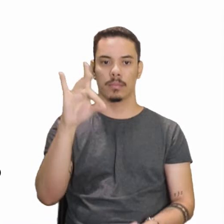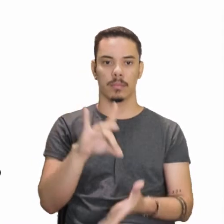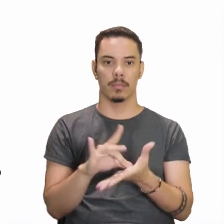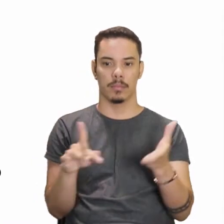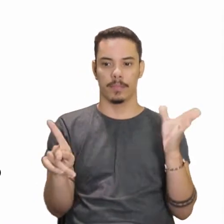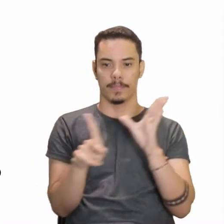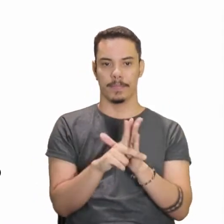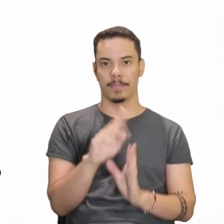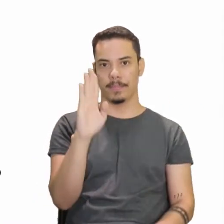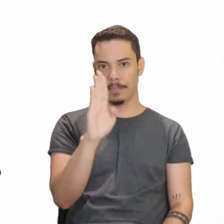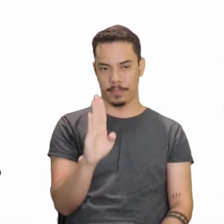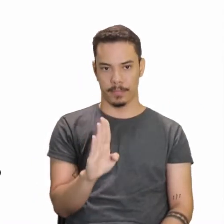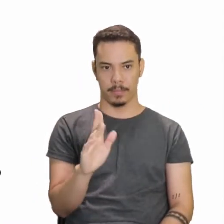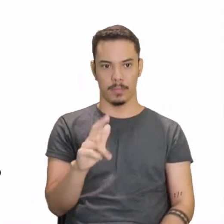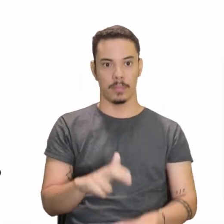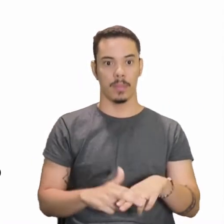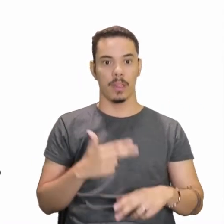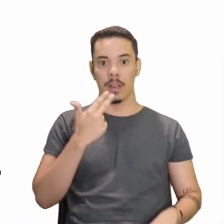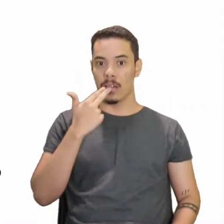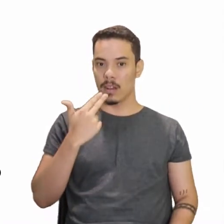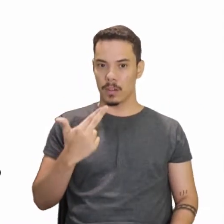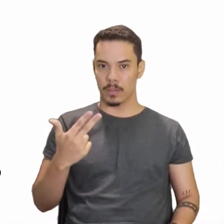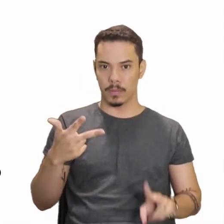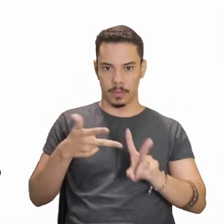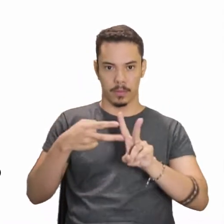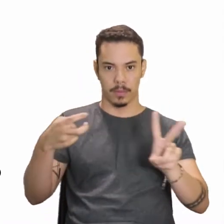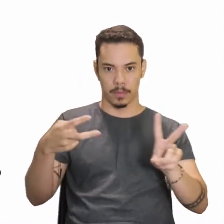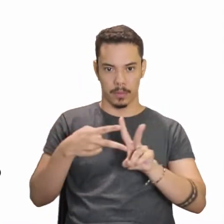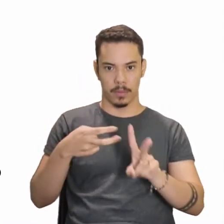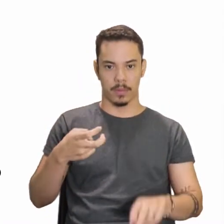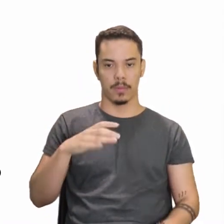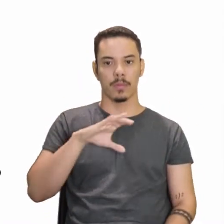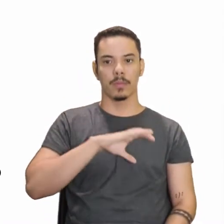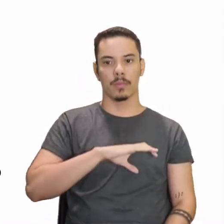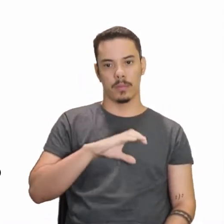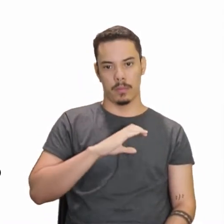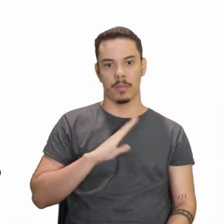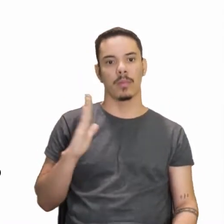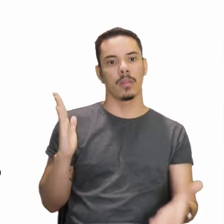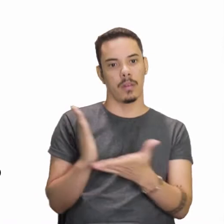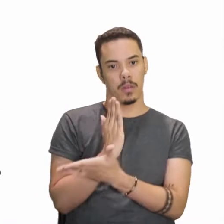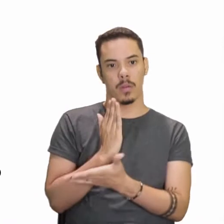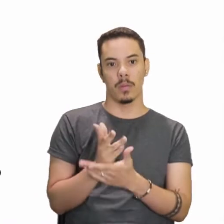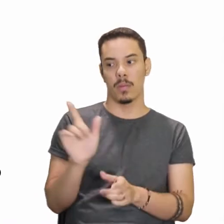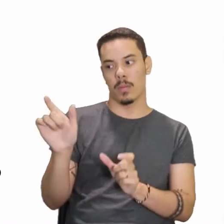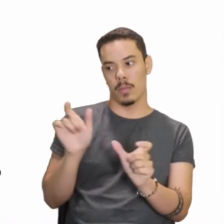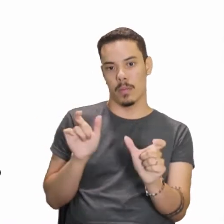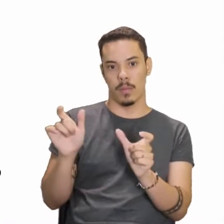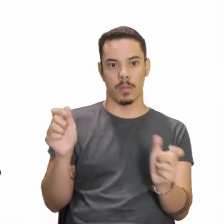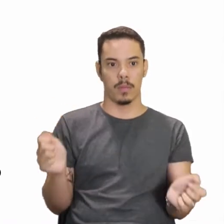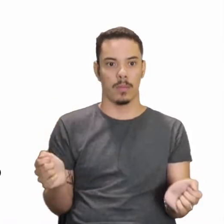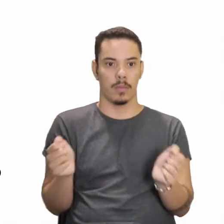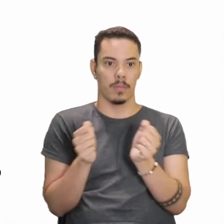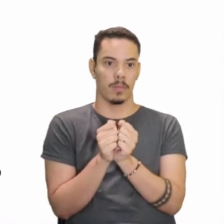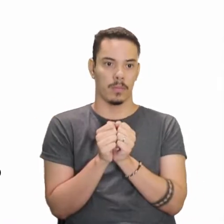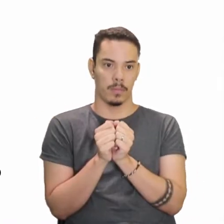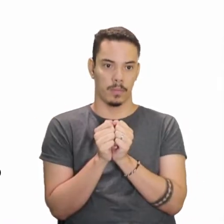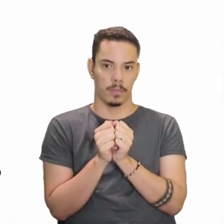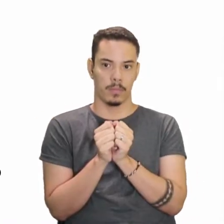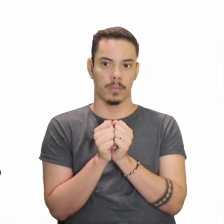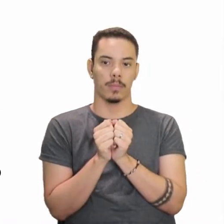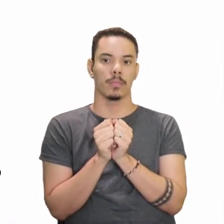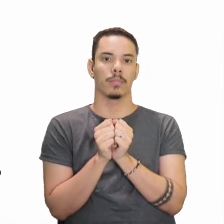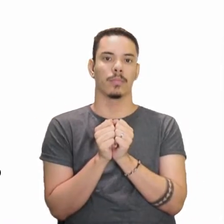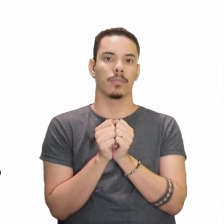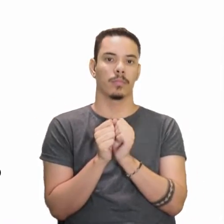Brasil. Então, das línguas indígenas, o português herdou palavras, né, ligadas à